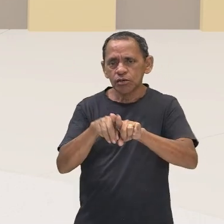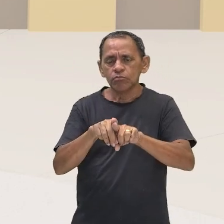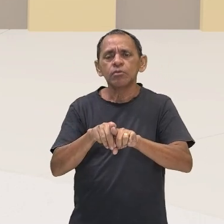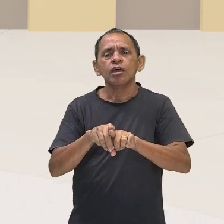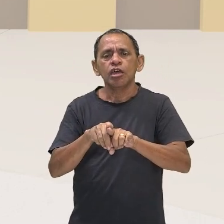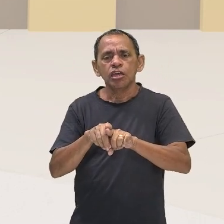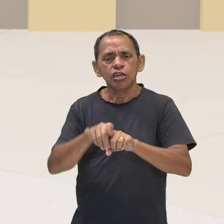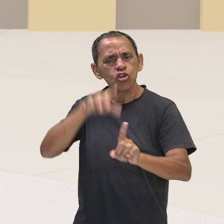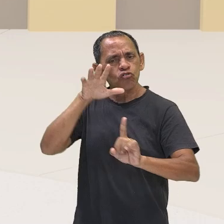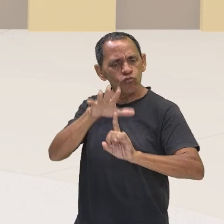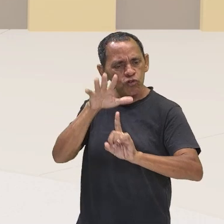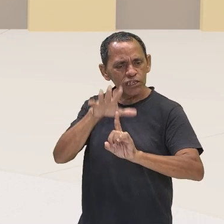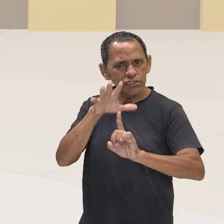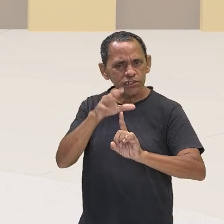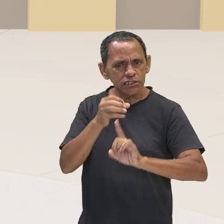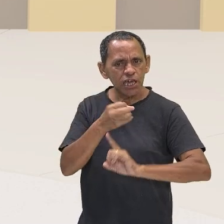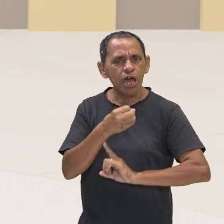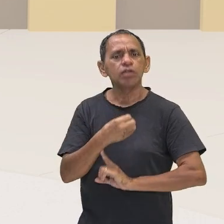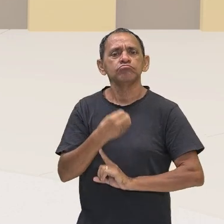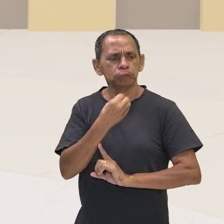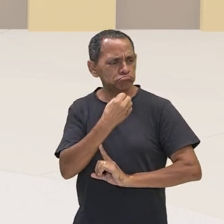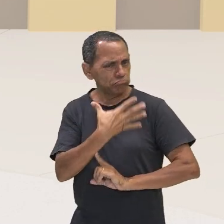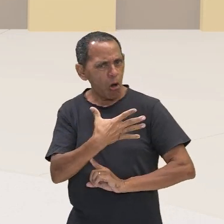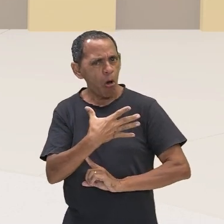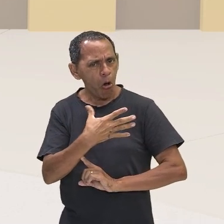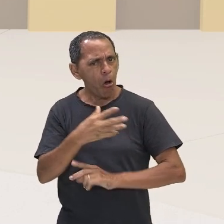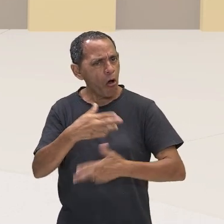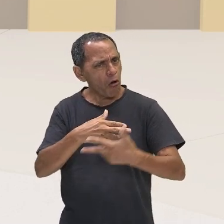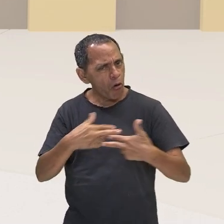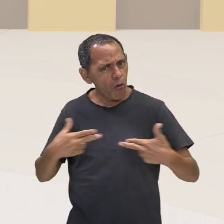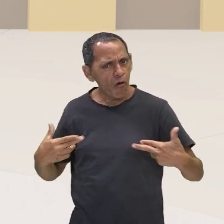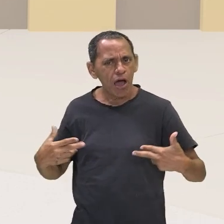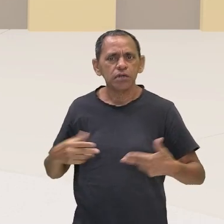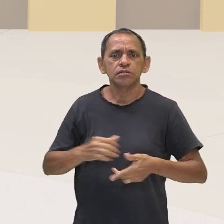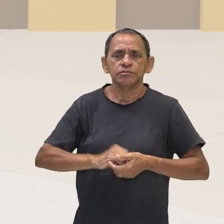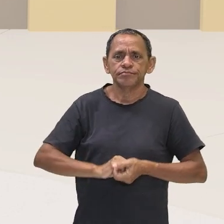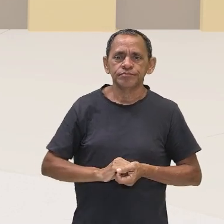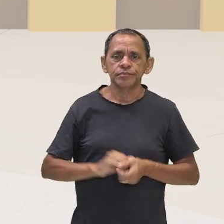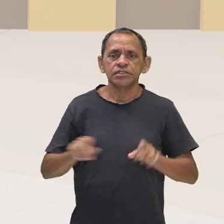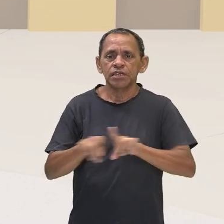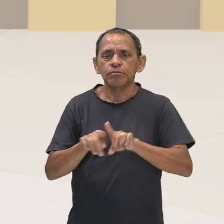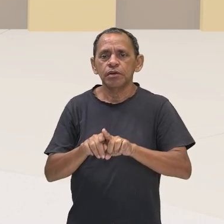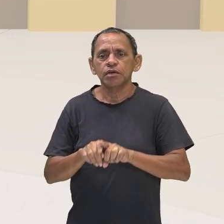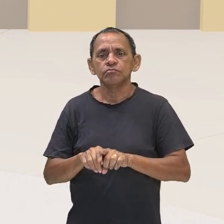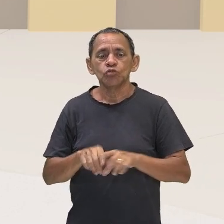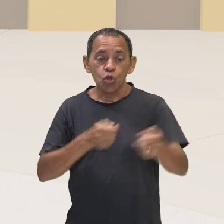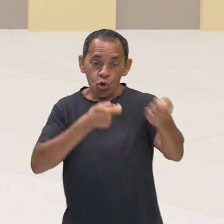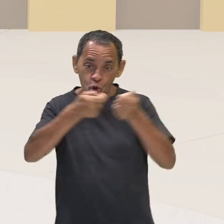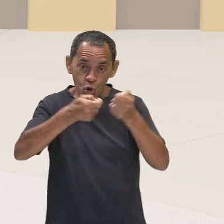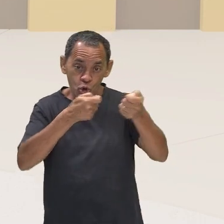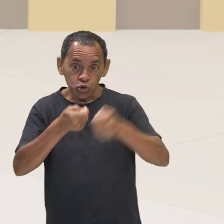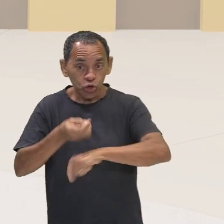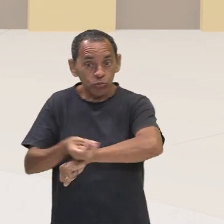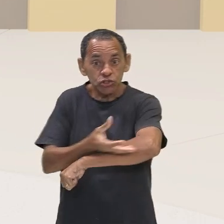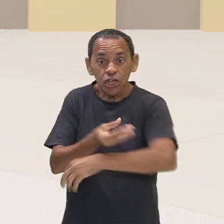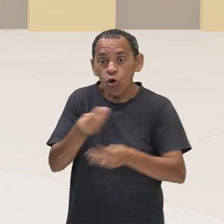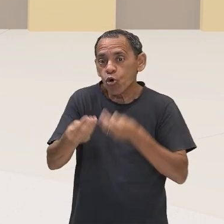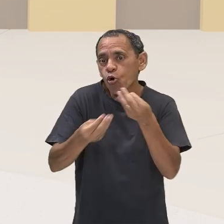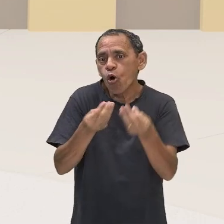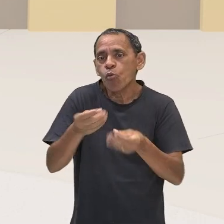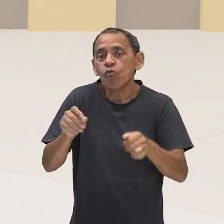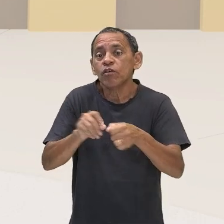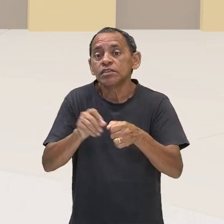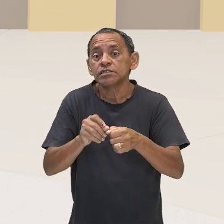não é verdade? E aí vamos para o controle emocional. Então, dentro do controle emocional, o que eu posso fazer